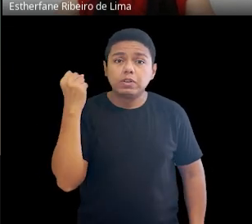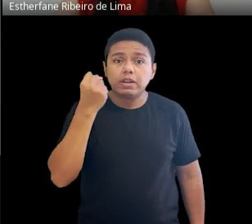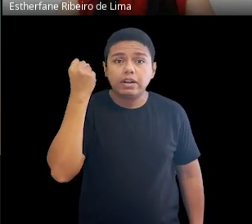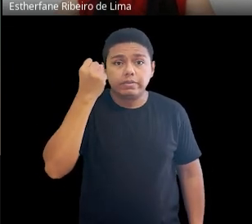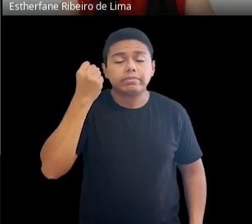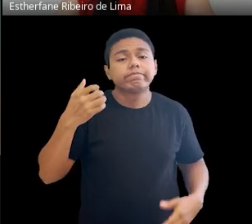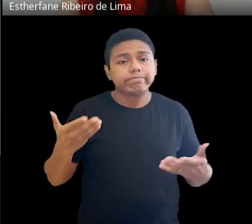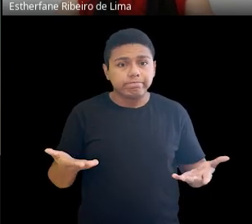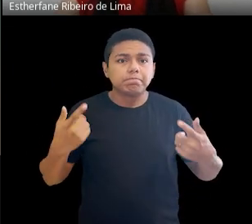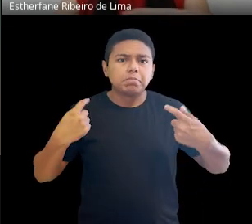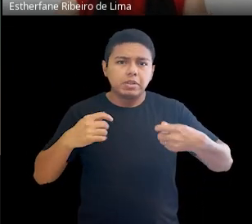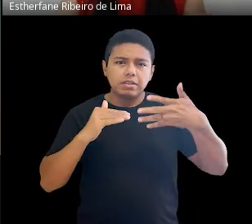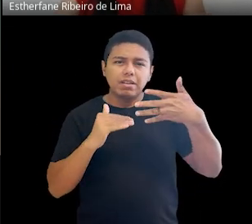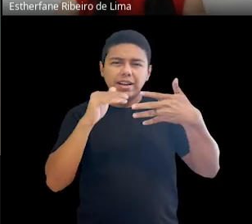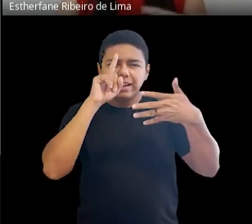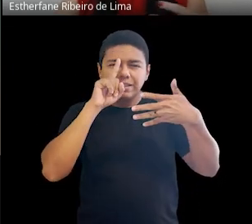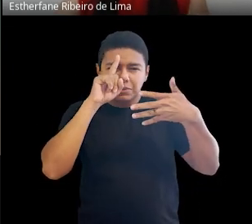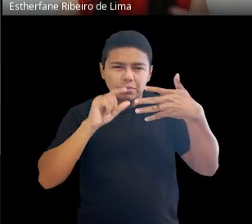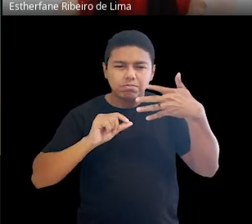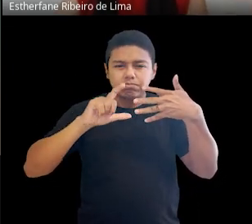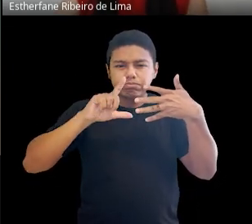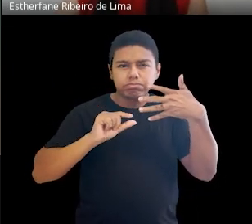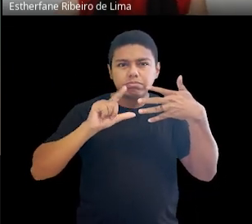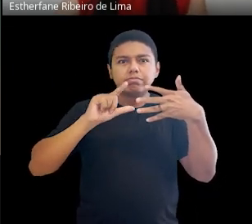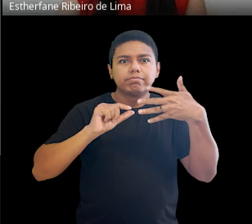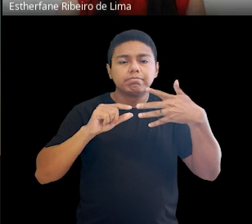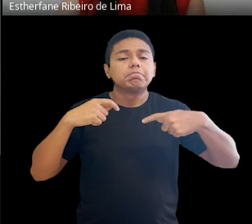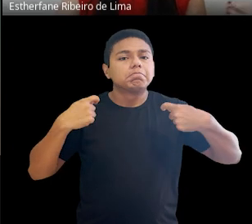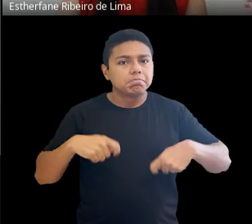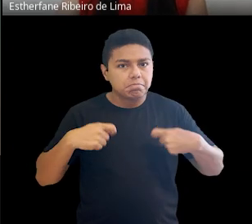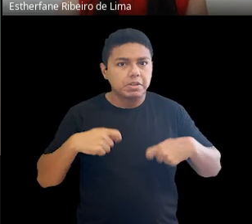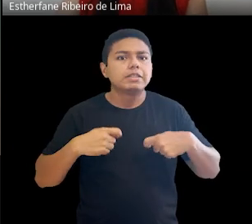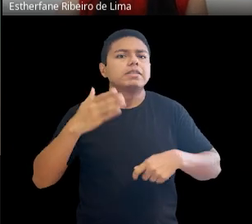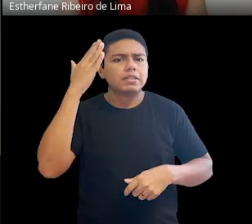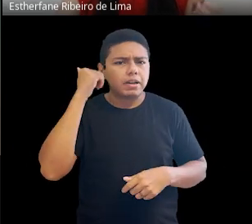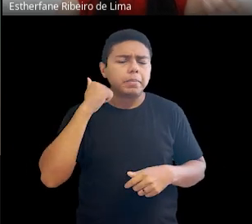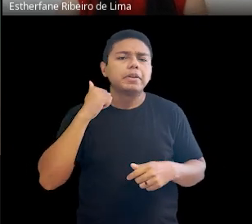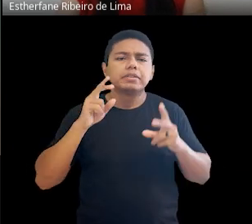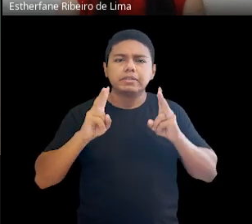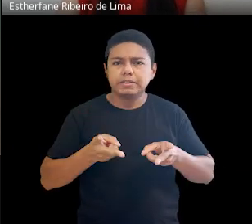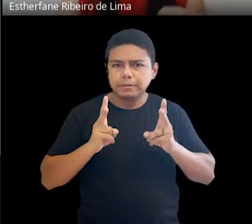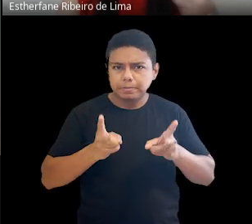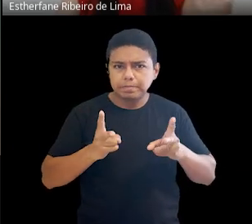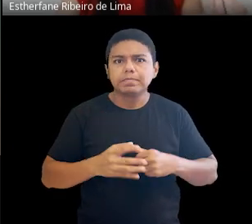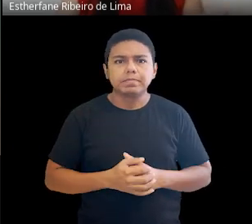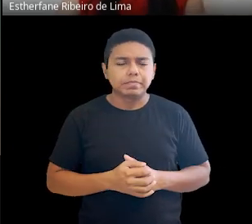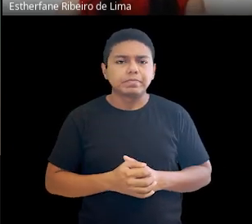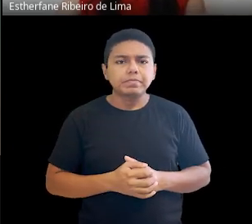importante sempre essa estratificação, seja por um aumento pressórico, por uma